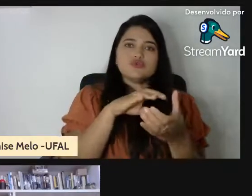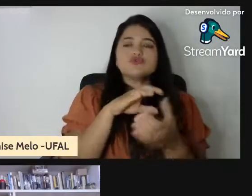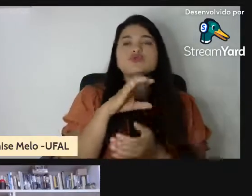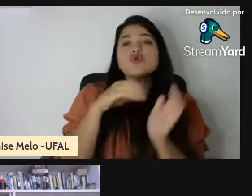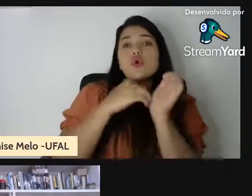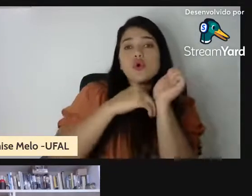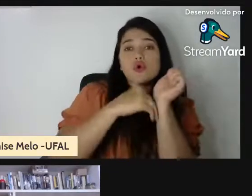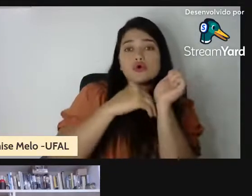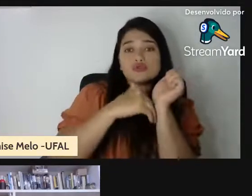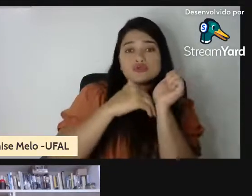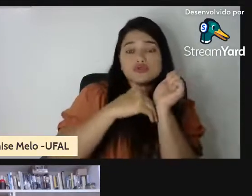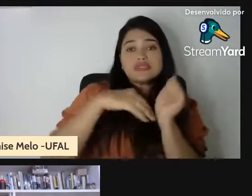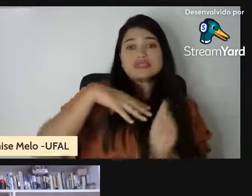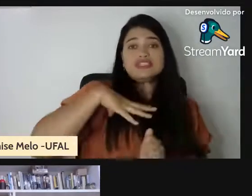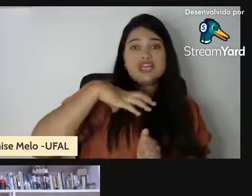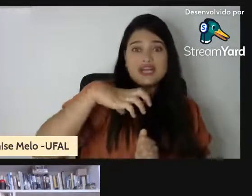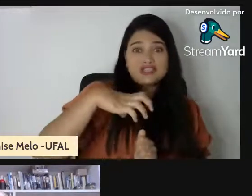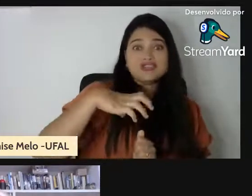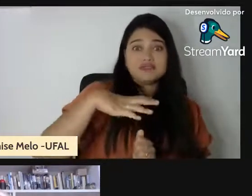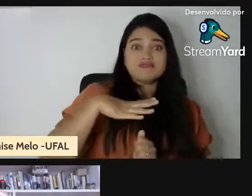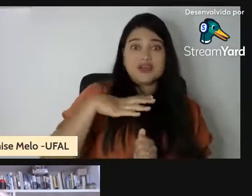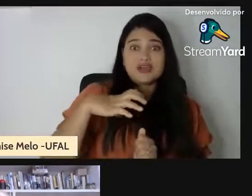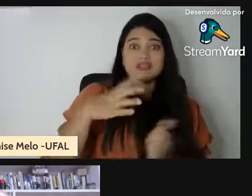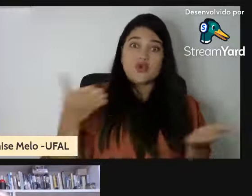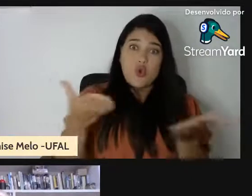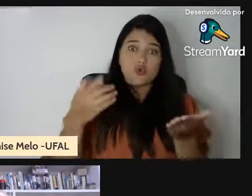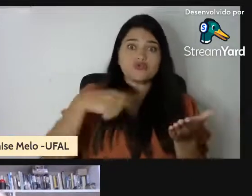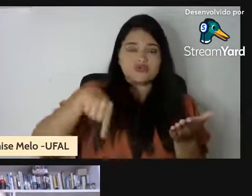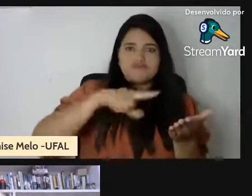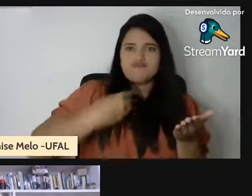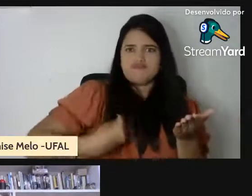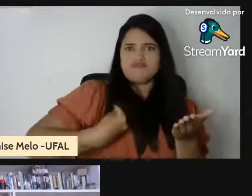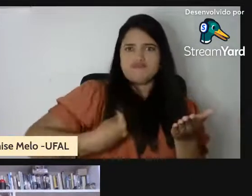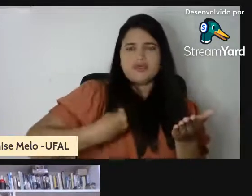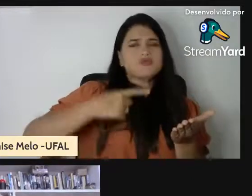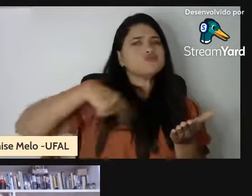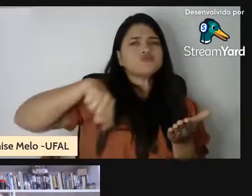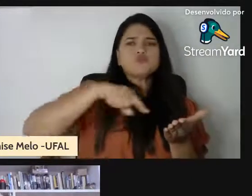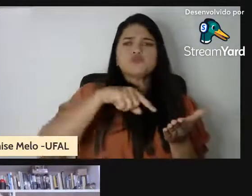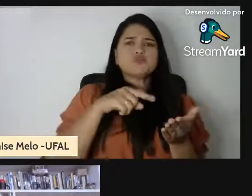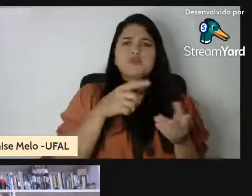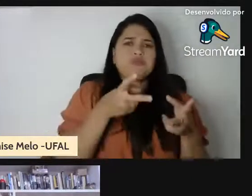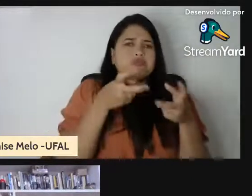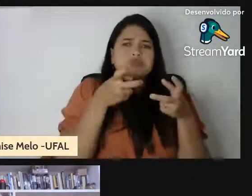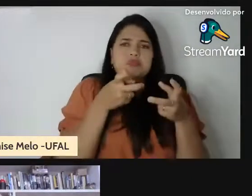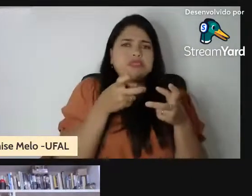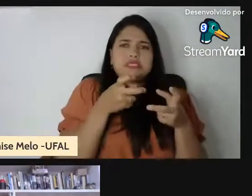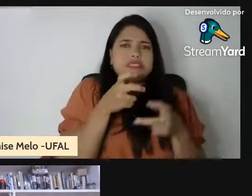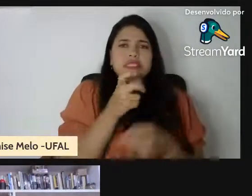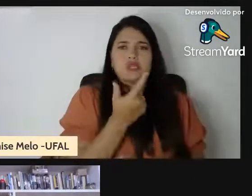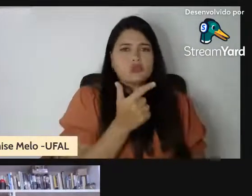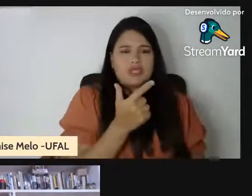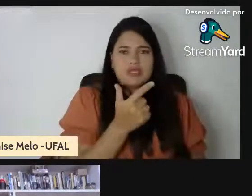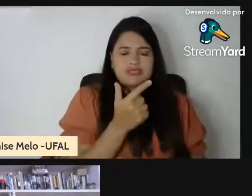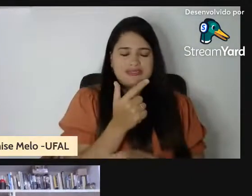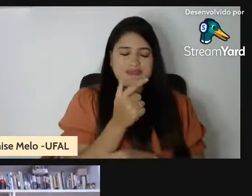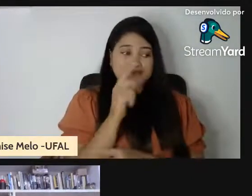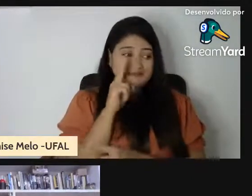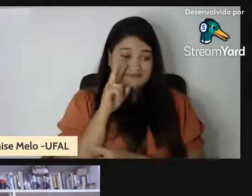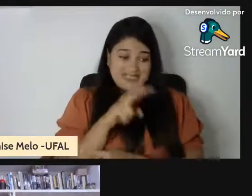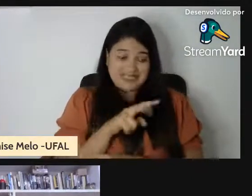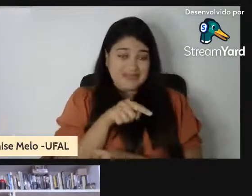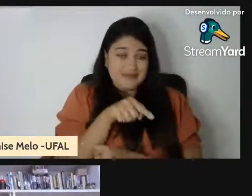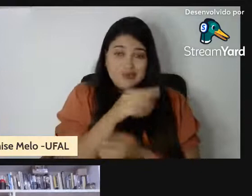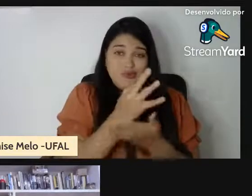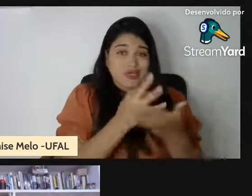código atual vigente, a gente não vê a palavra. Então, olhando para a materialidade, né, a gente não tem